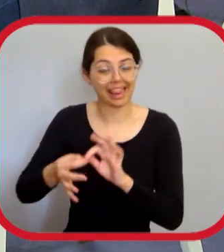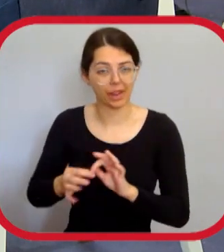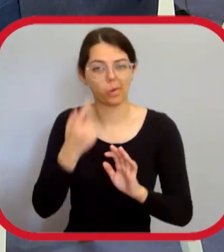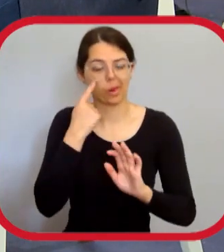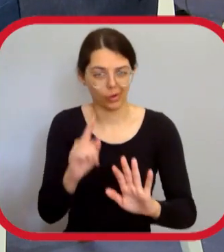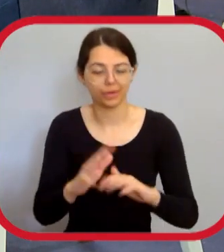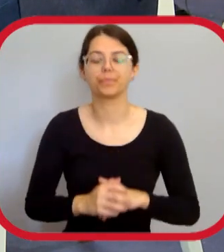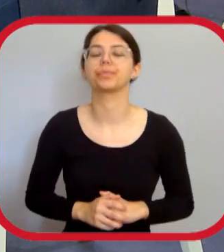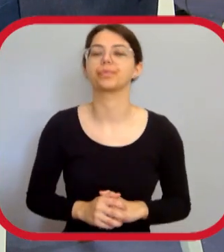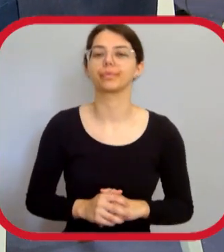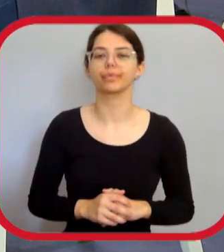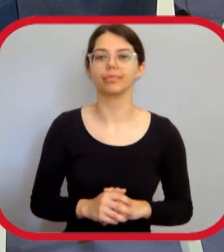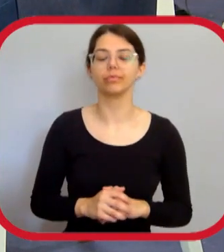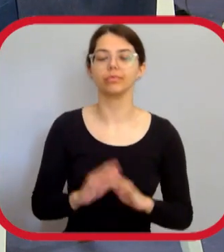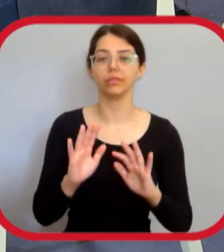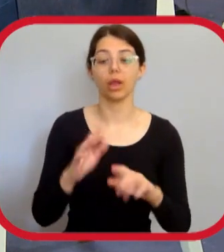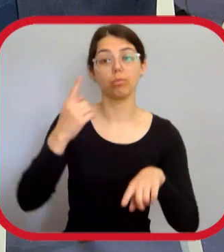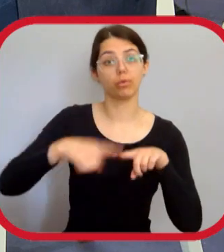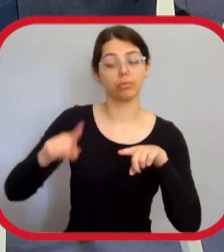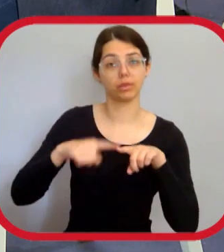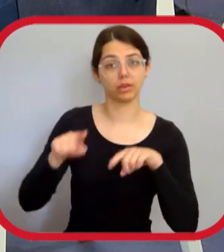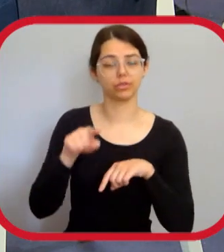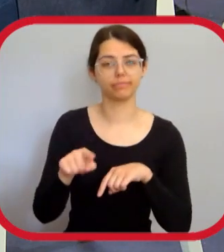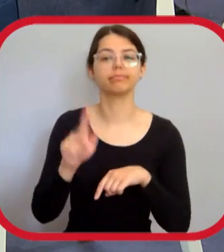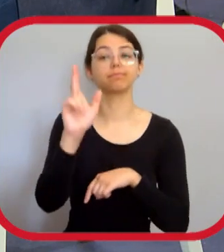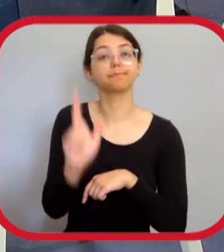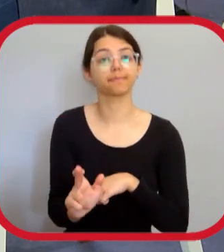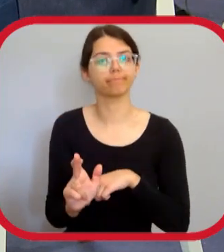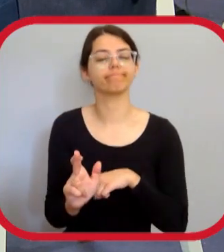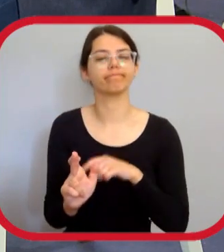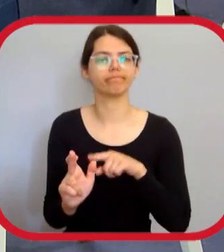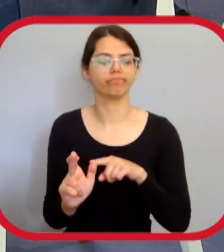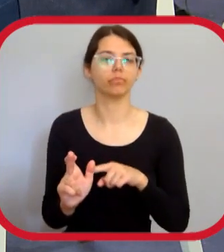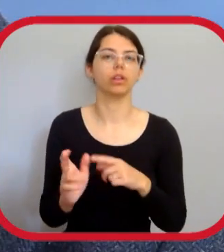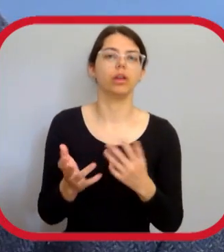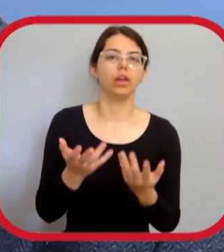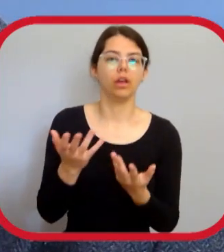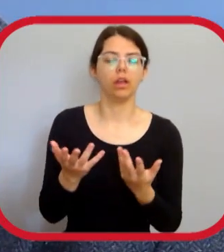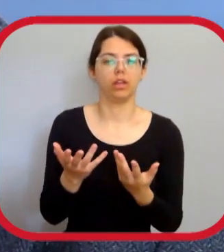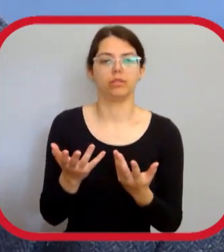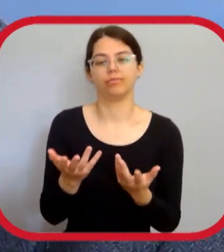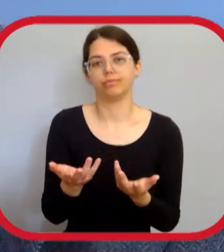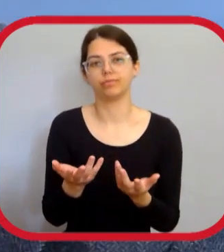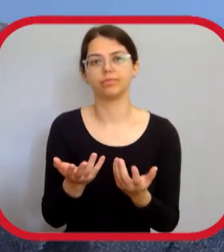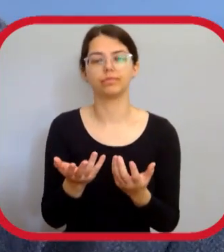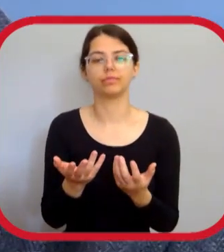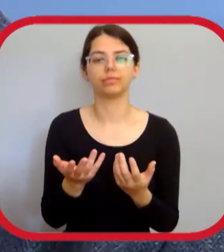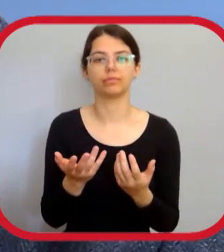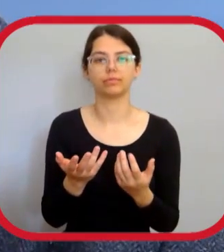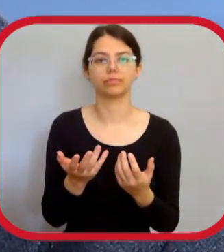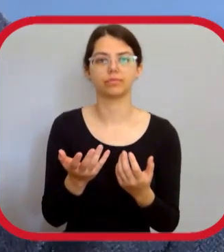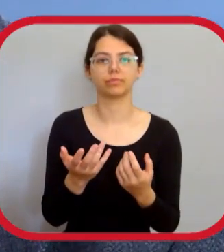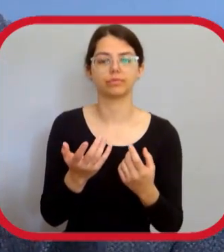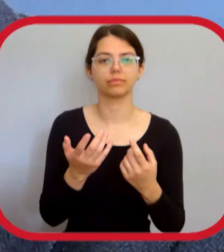pouco interligadas, porque veja-se, a questão das propinas, a redução das propinas, nós temos, de alguma forma, um leque